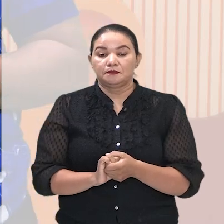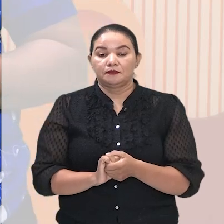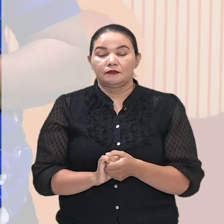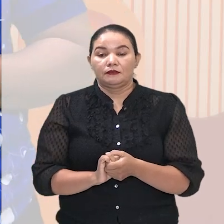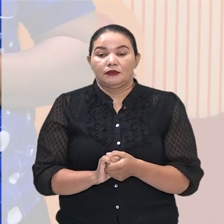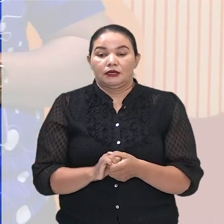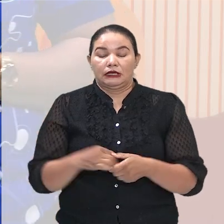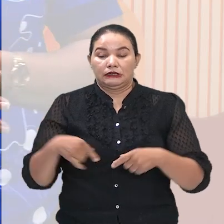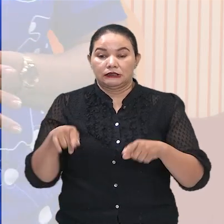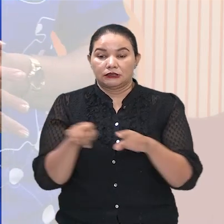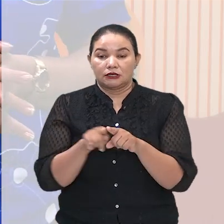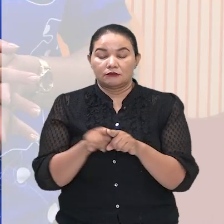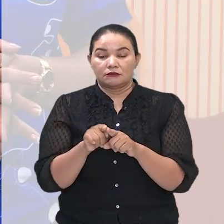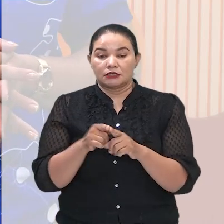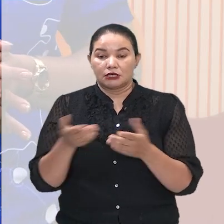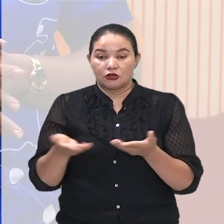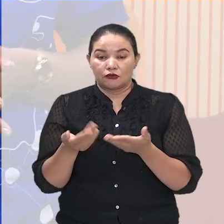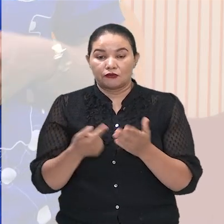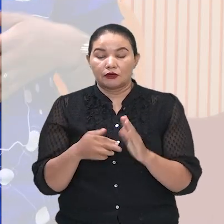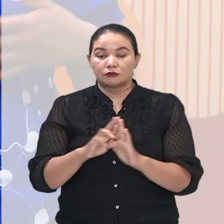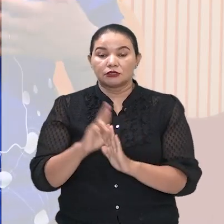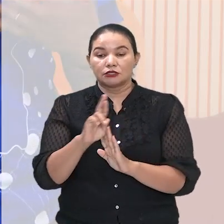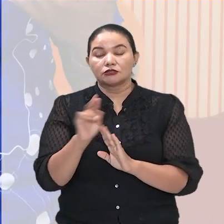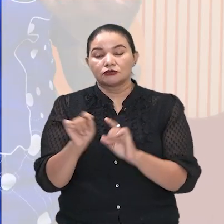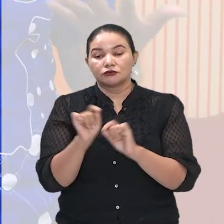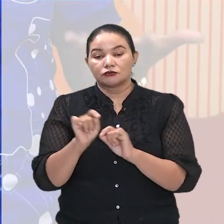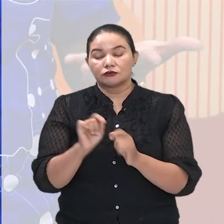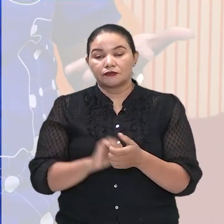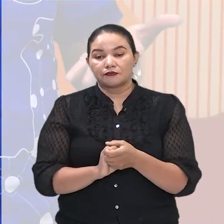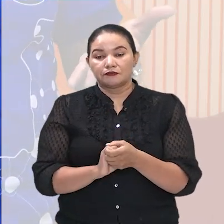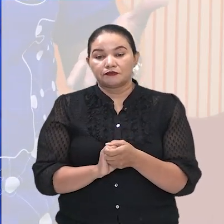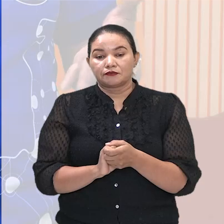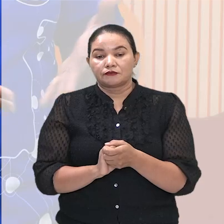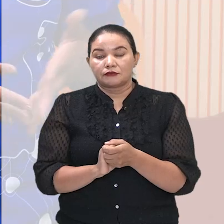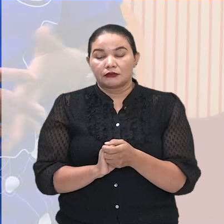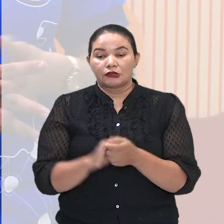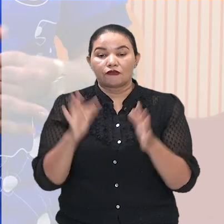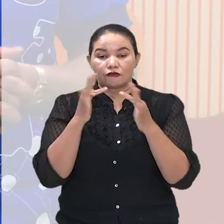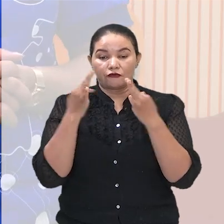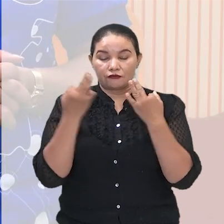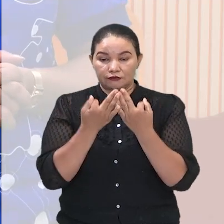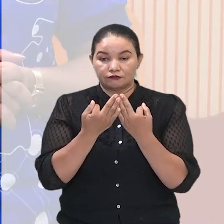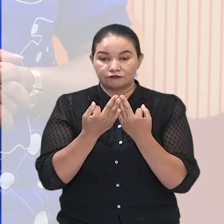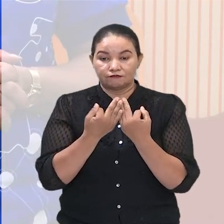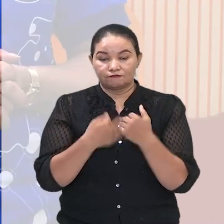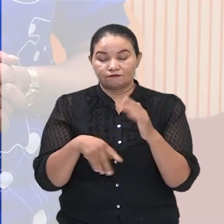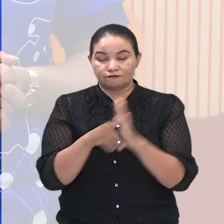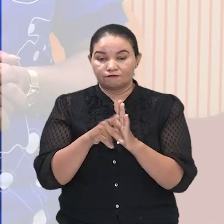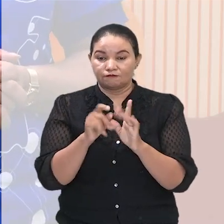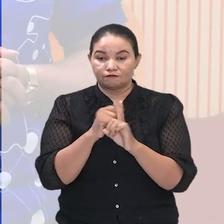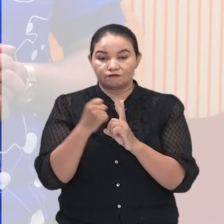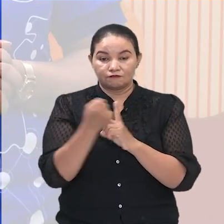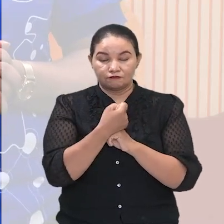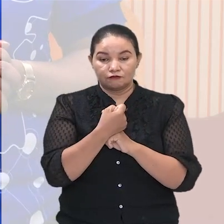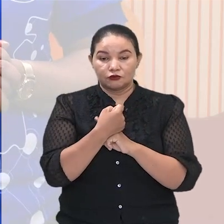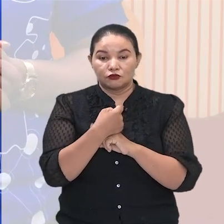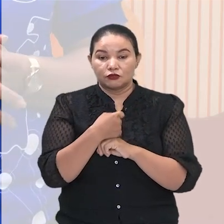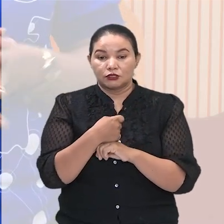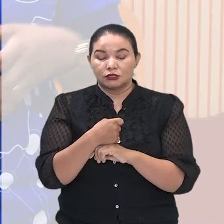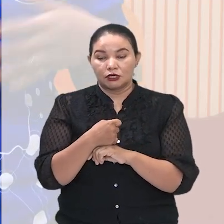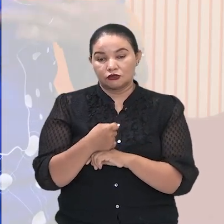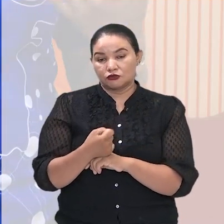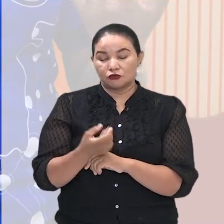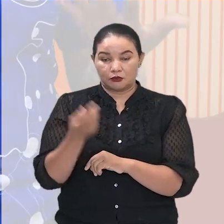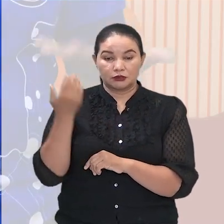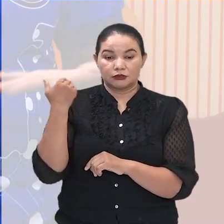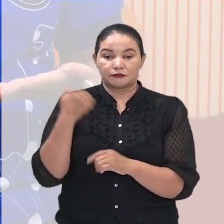temos agora aqui a representação de uma família, né, dessa sociedade patriarcal.